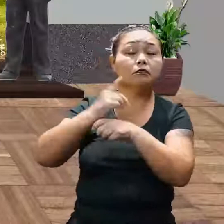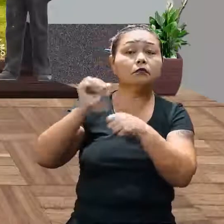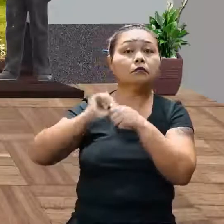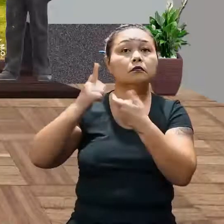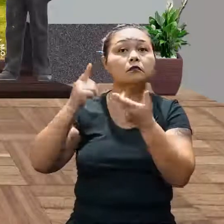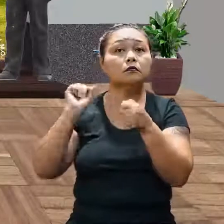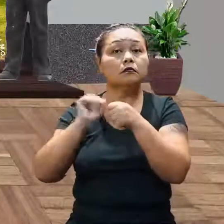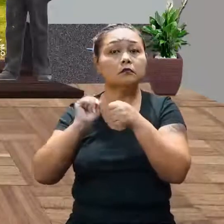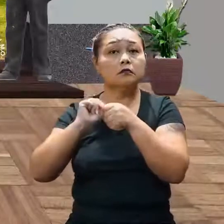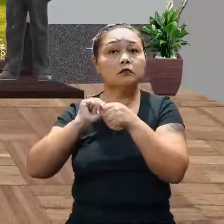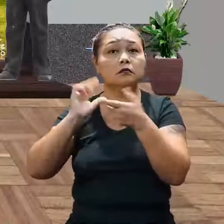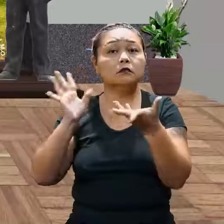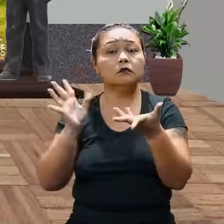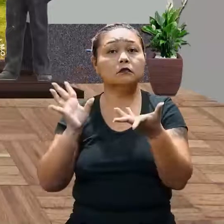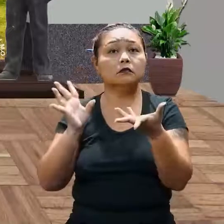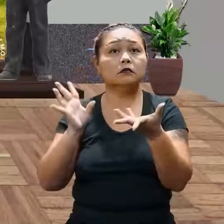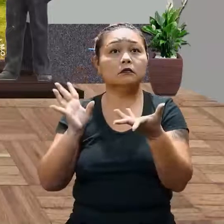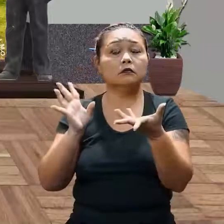para fazer